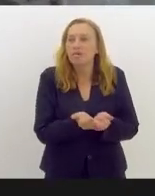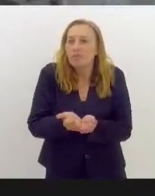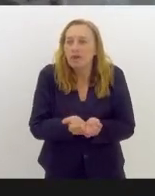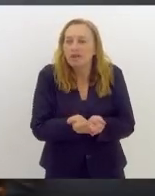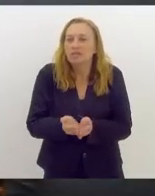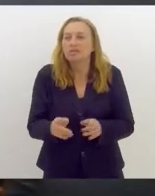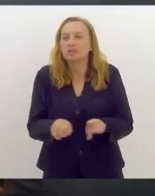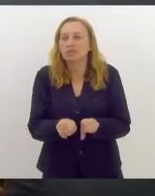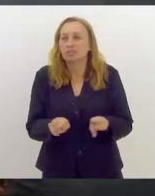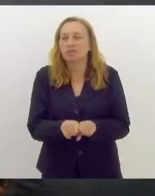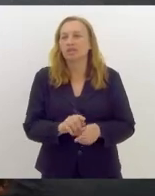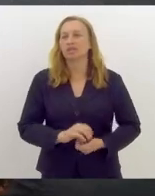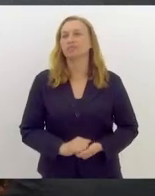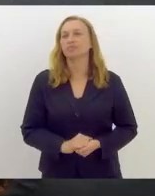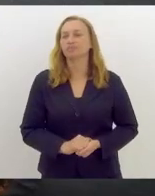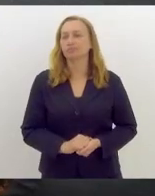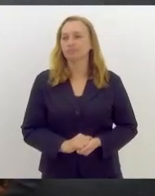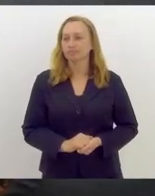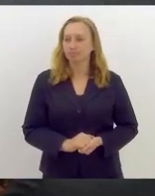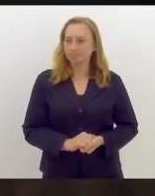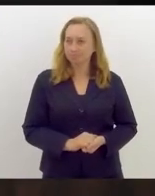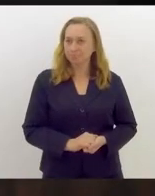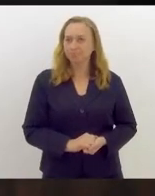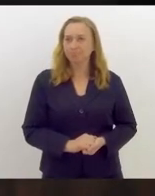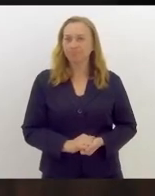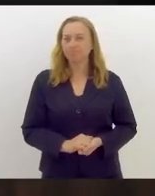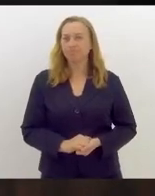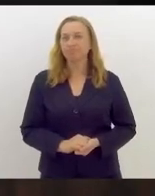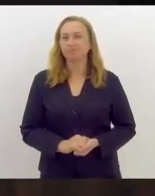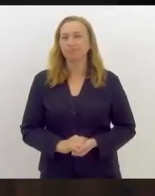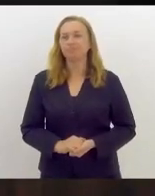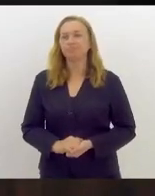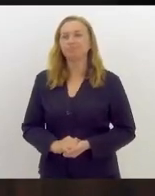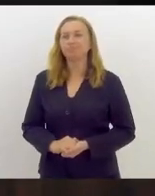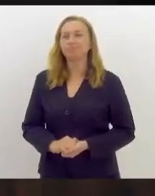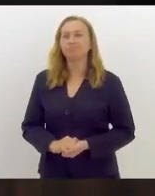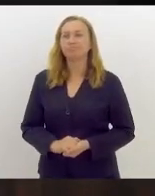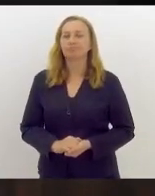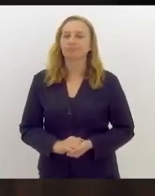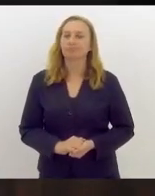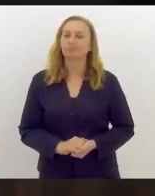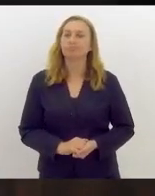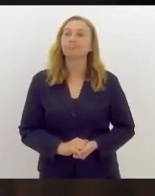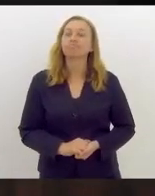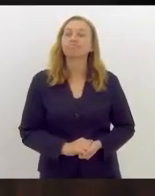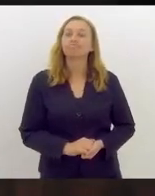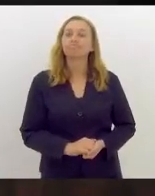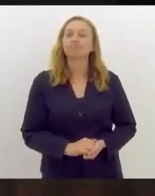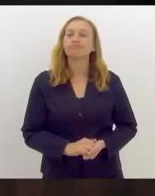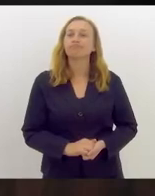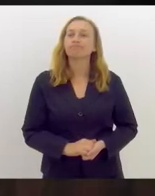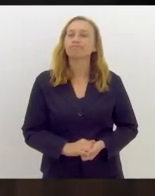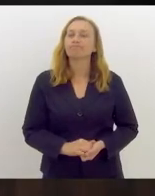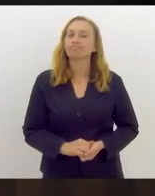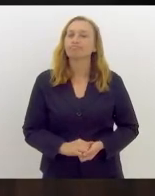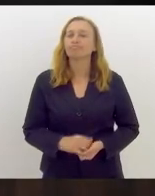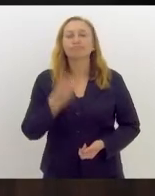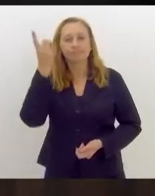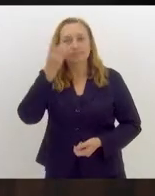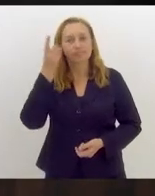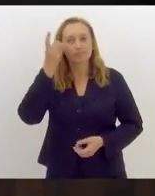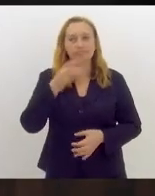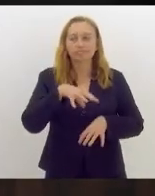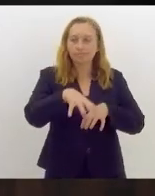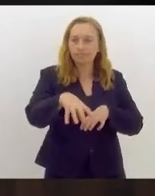que está online aberta com a autoria aqui os demais editados que tiveram online como Deputado